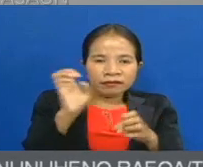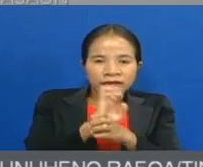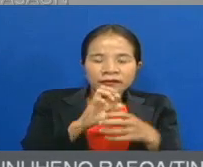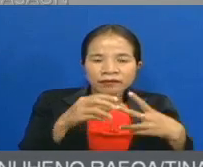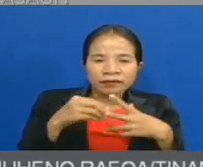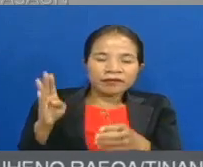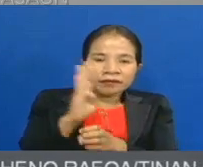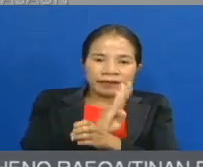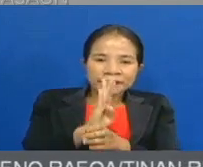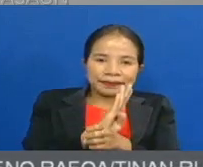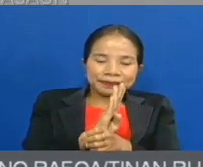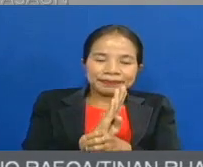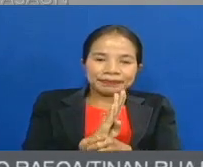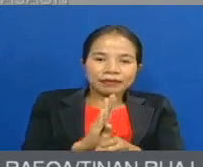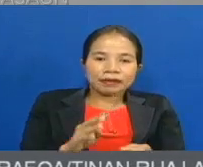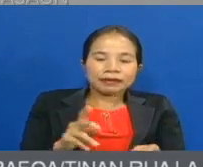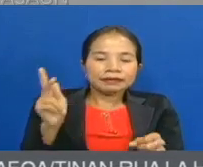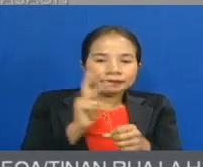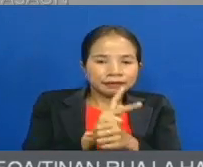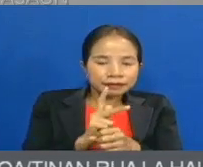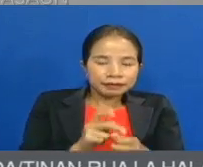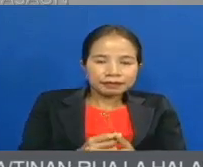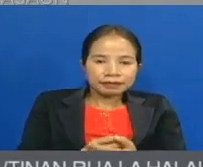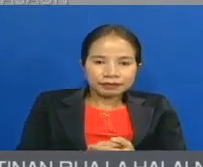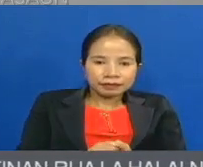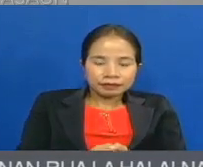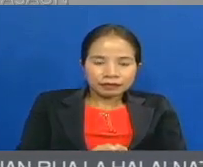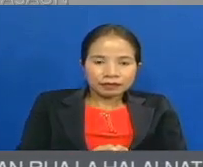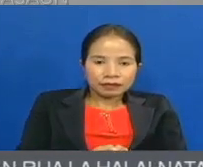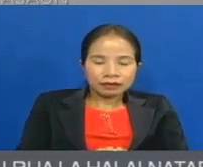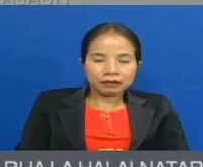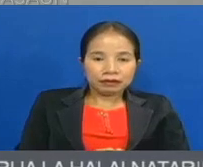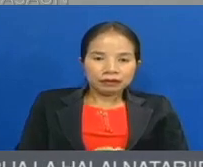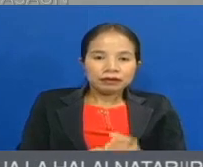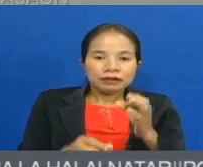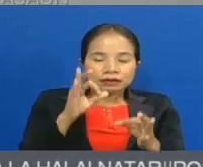parte negócio, comércio, indústria. Não é